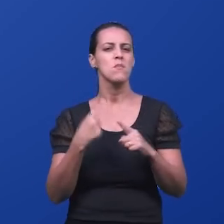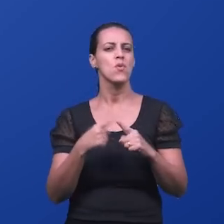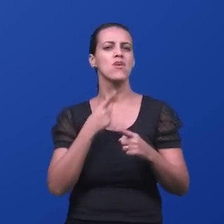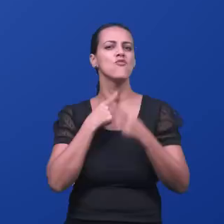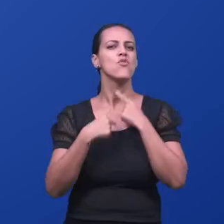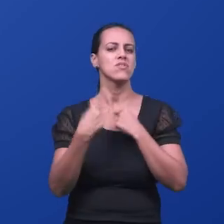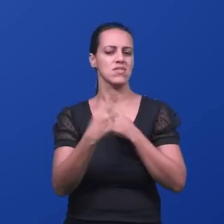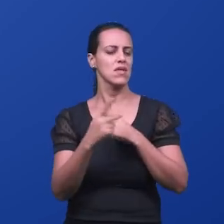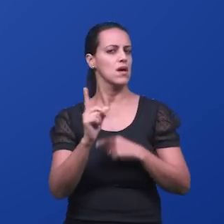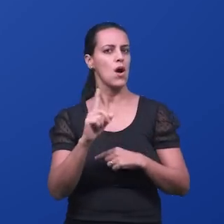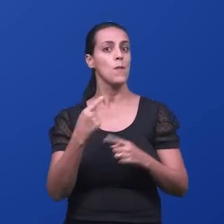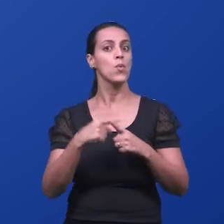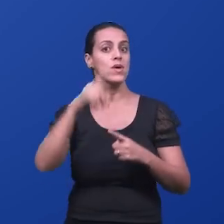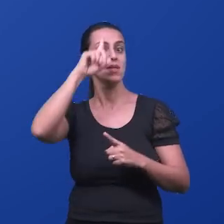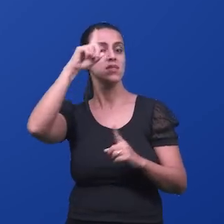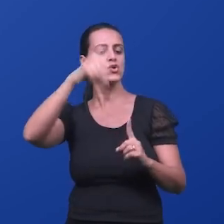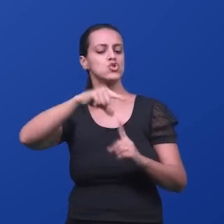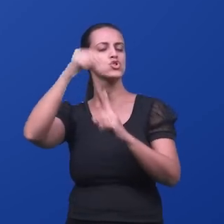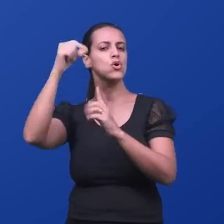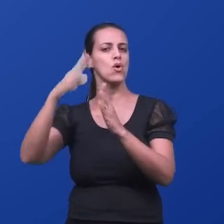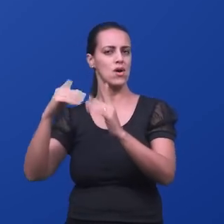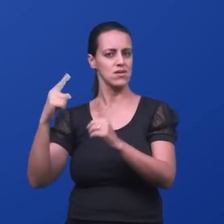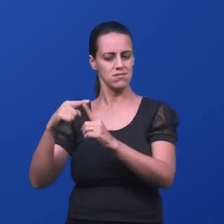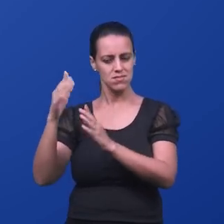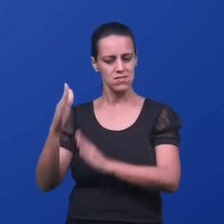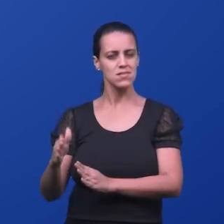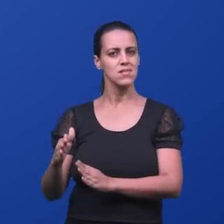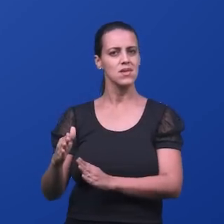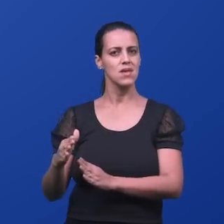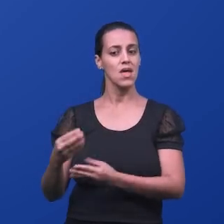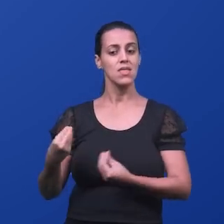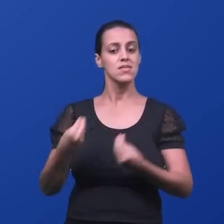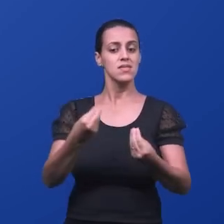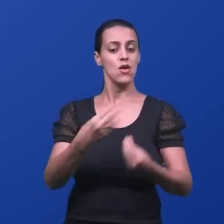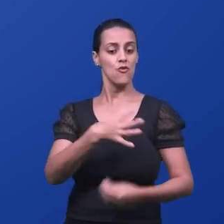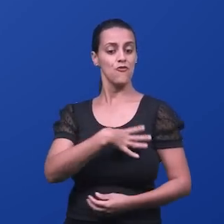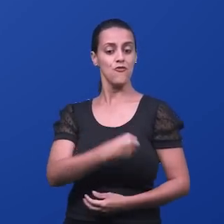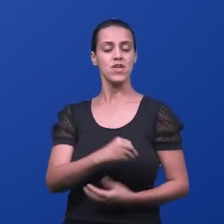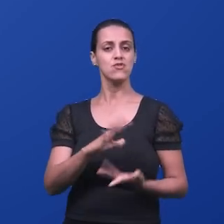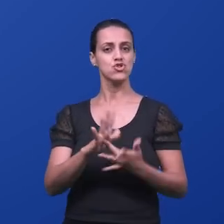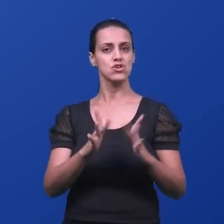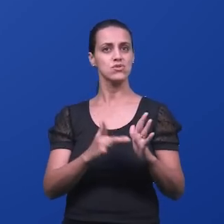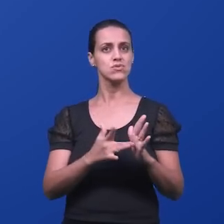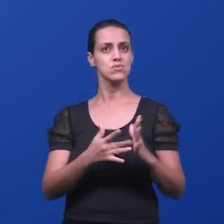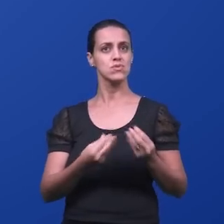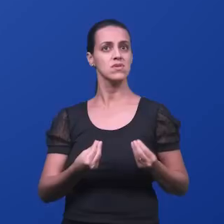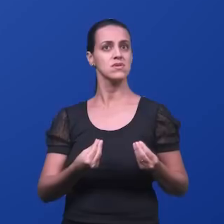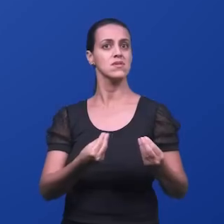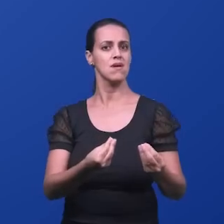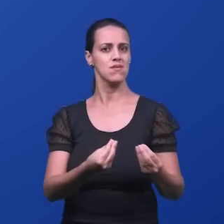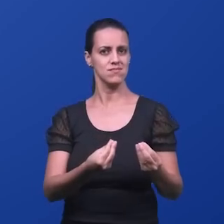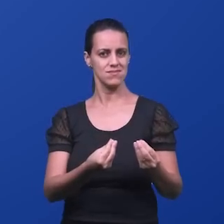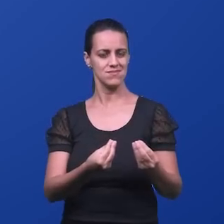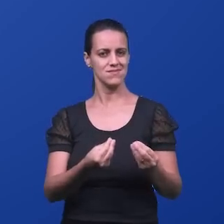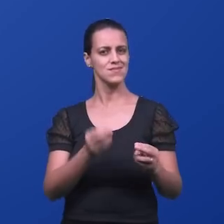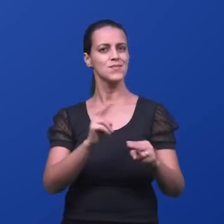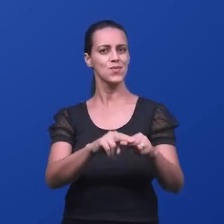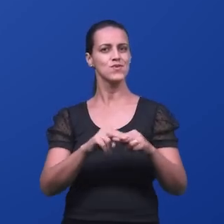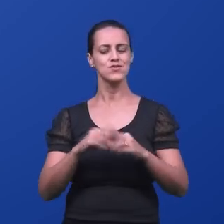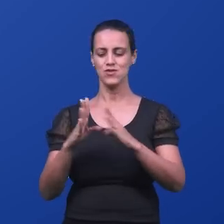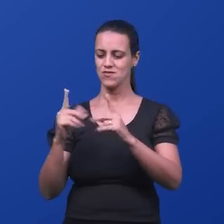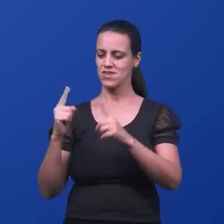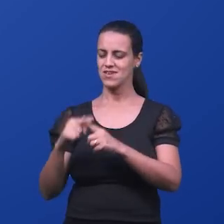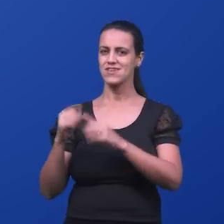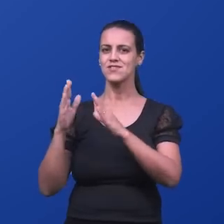foi escolhida por Deus, porque Ele entregou o seu Filho Jesus, o noivo, foi o dote pago para com que a igreja